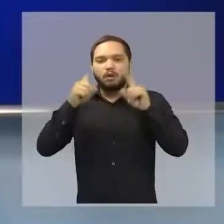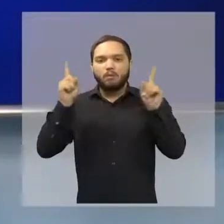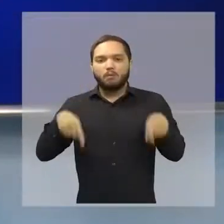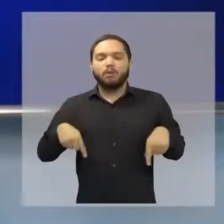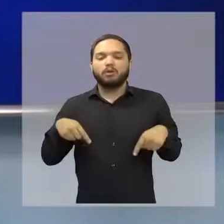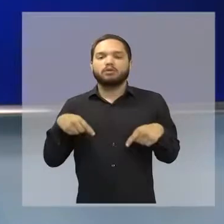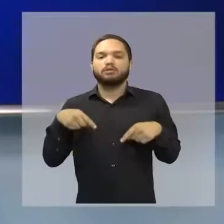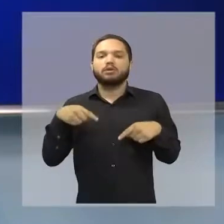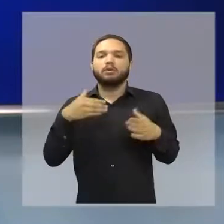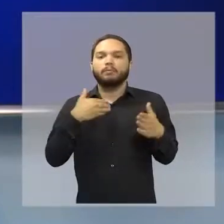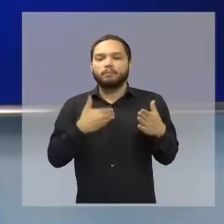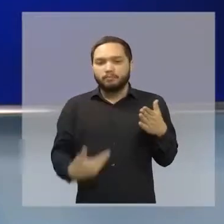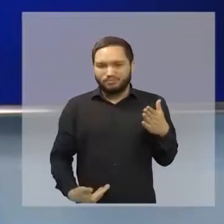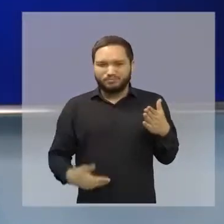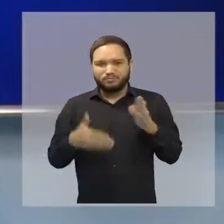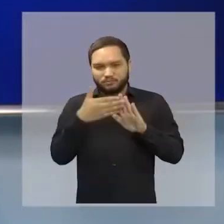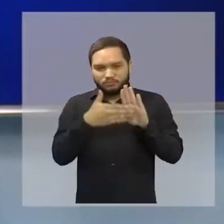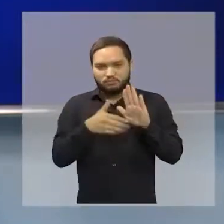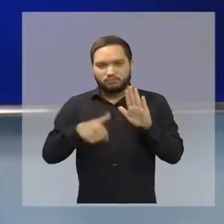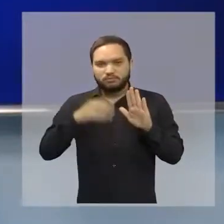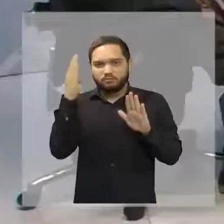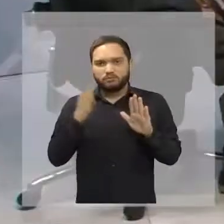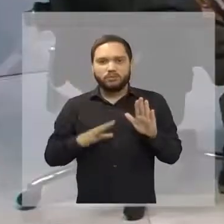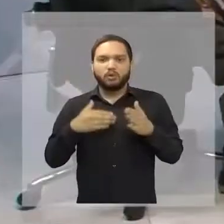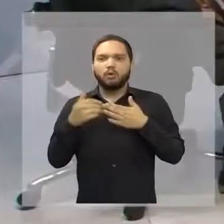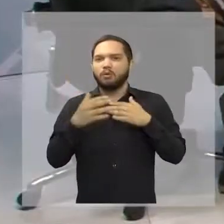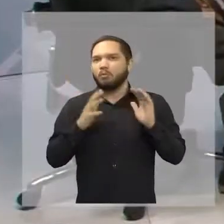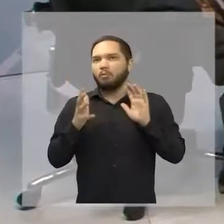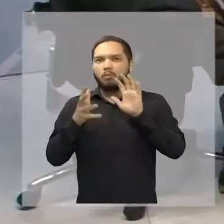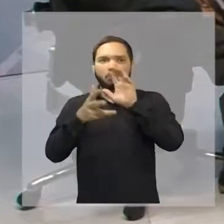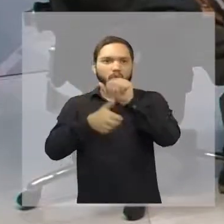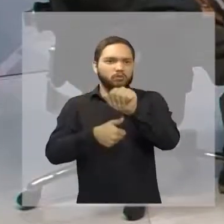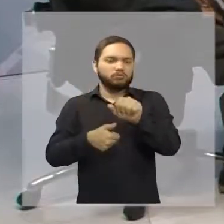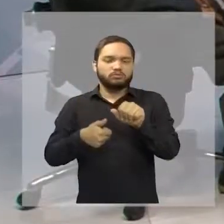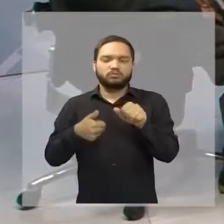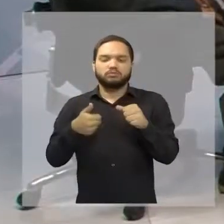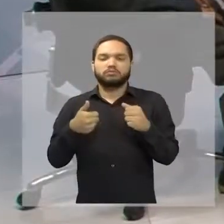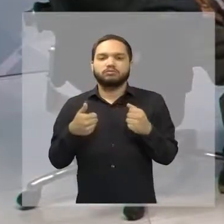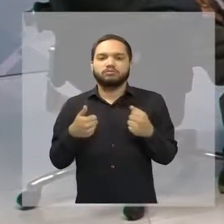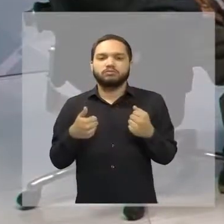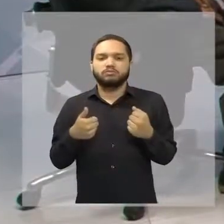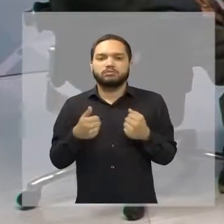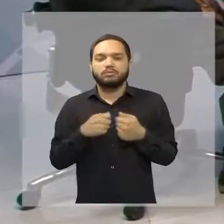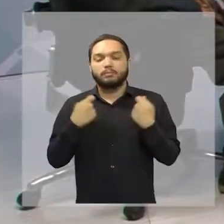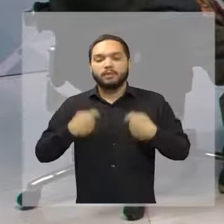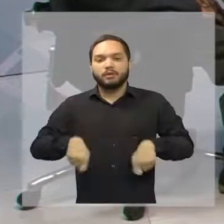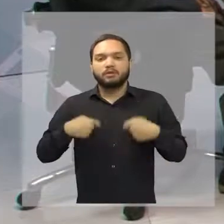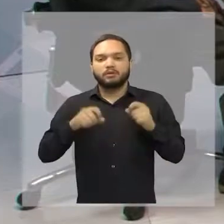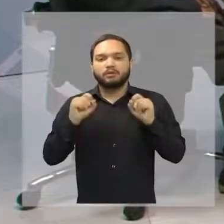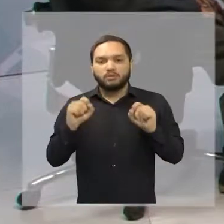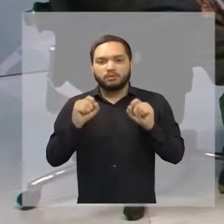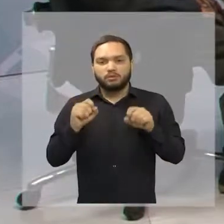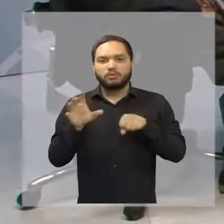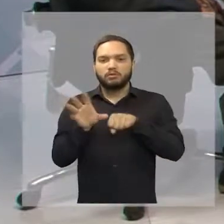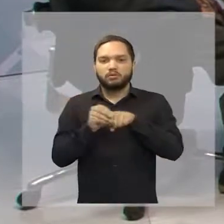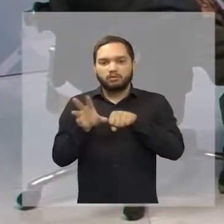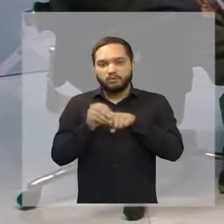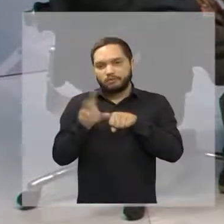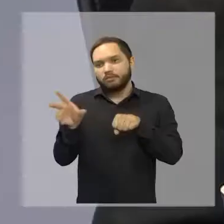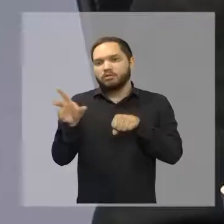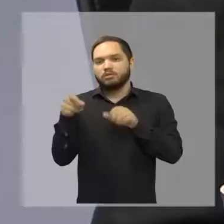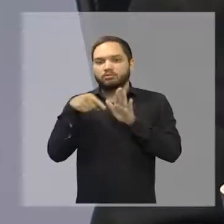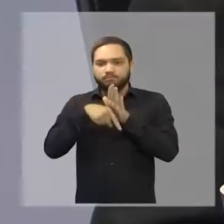Brasil, como em qualquer lugar do mundo, precedem de um conhecimento, de um